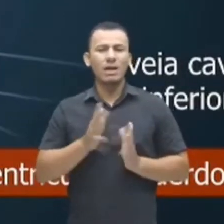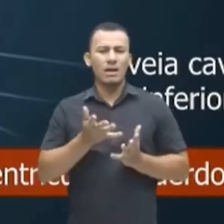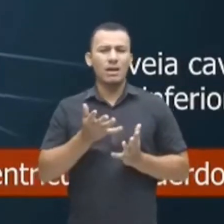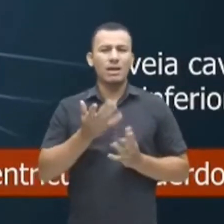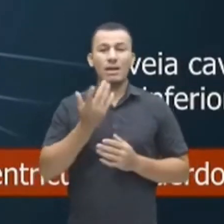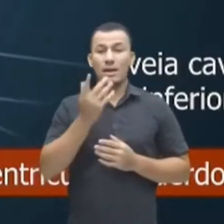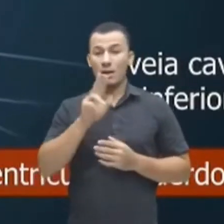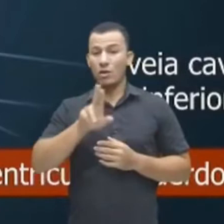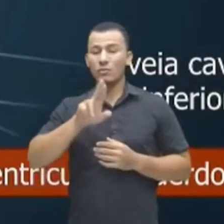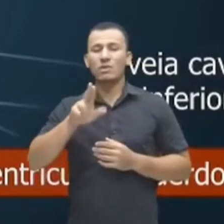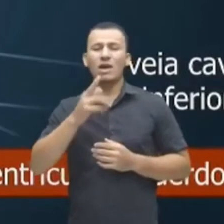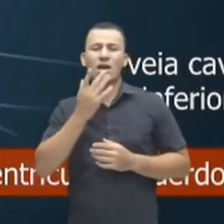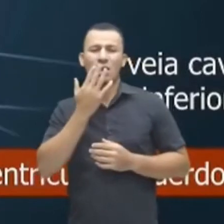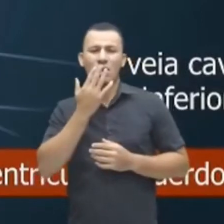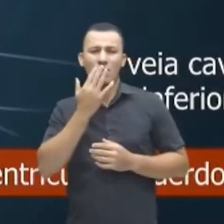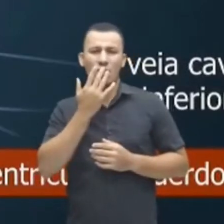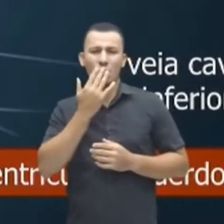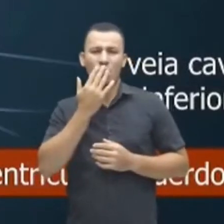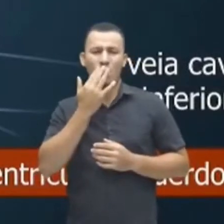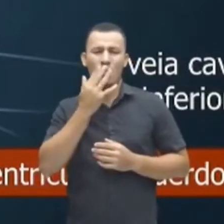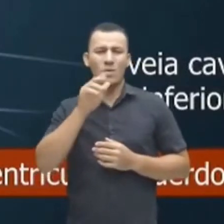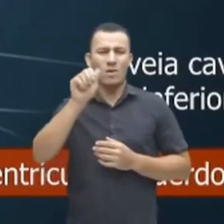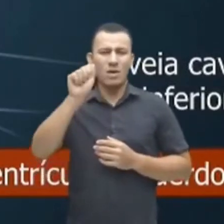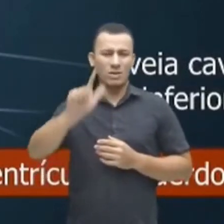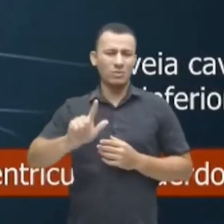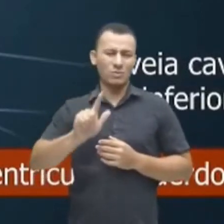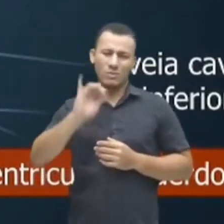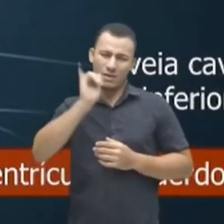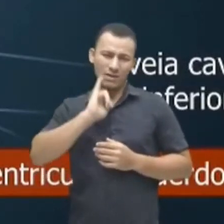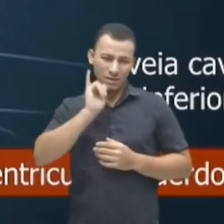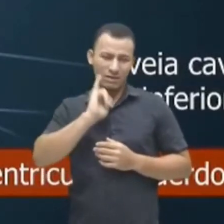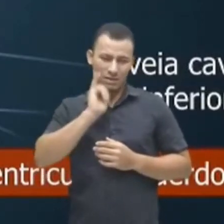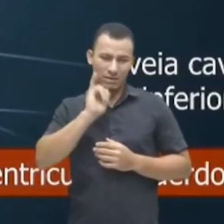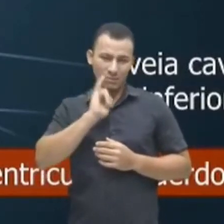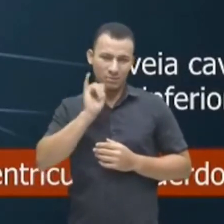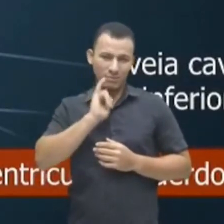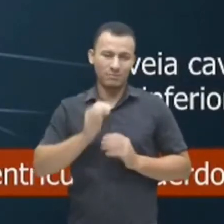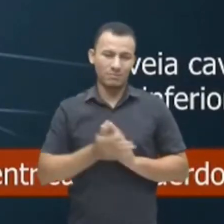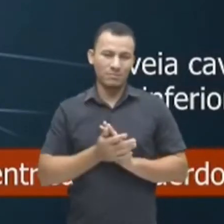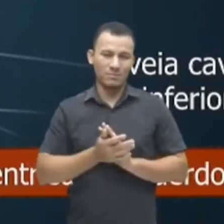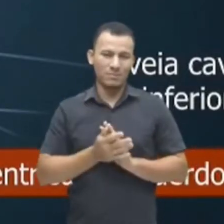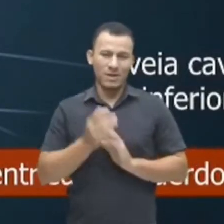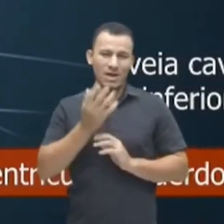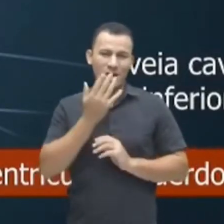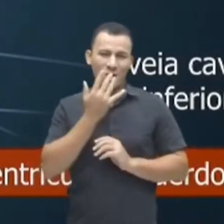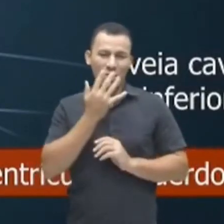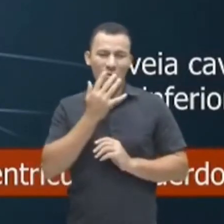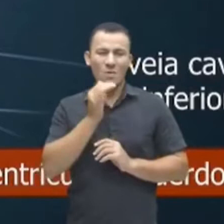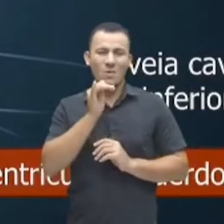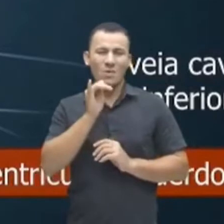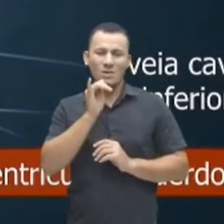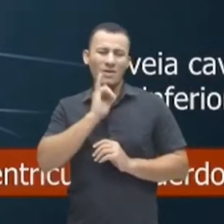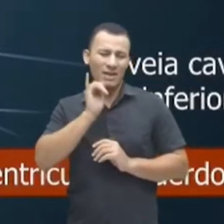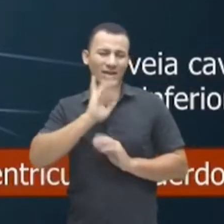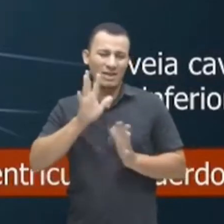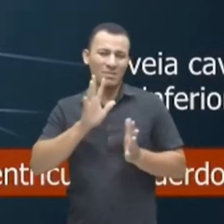sinalização de sangue de cor azul, tá bom? Claro que o sangue não é de cor azul, é só para diferenciar para vocês.